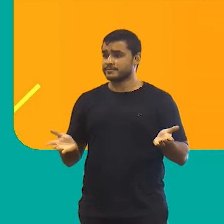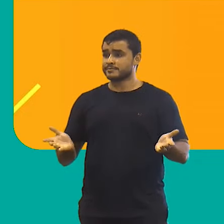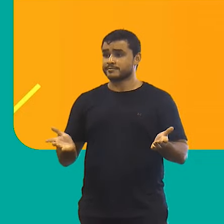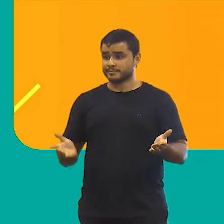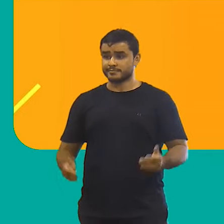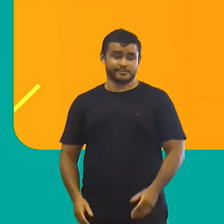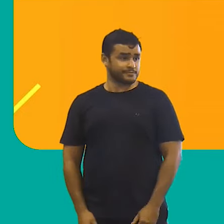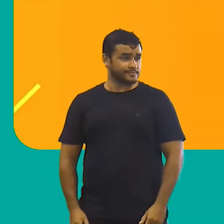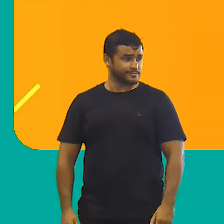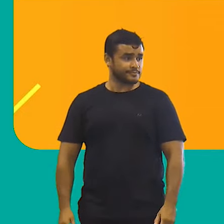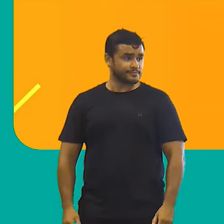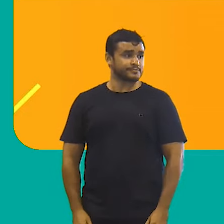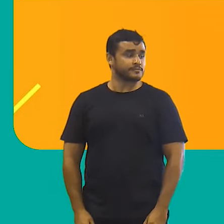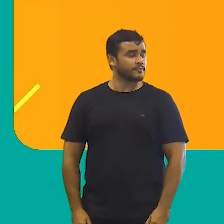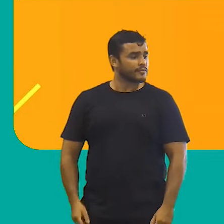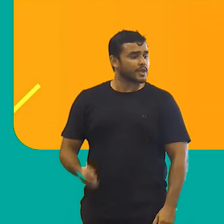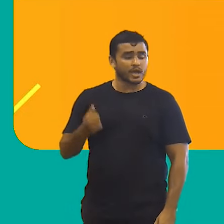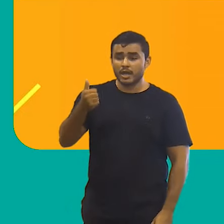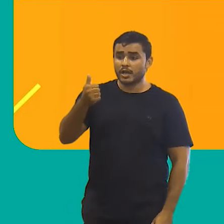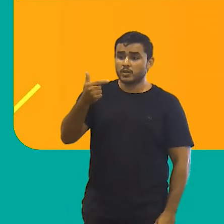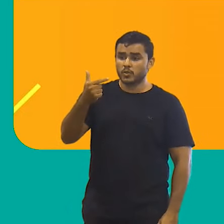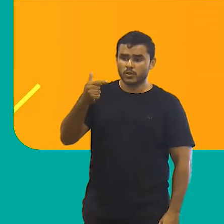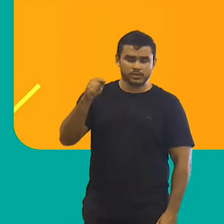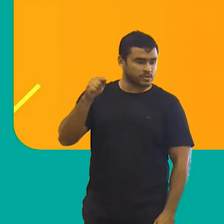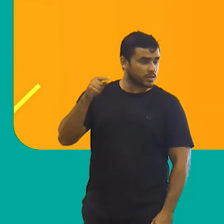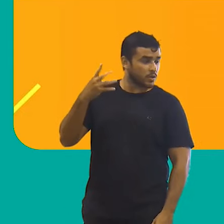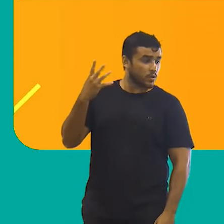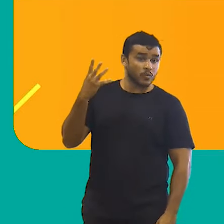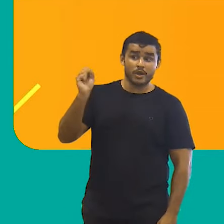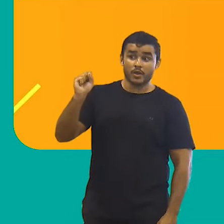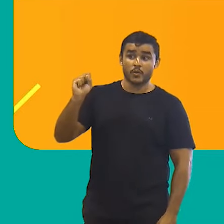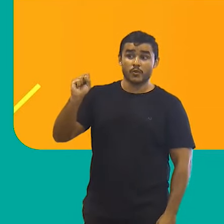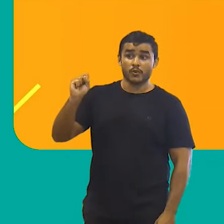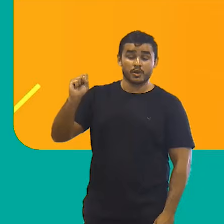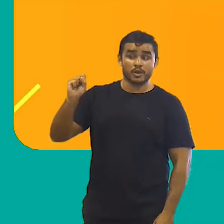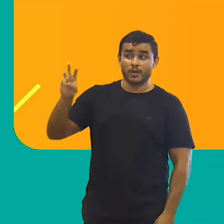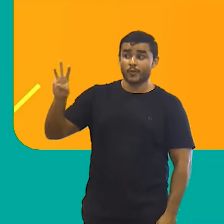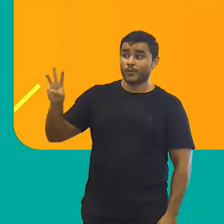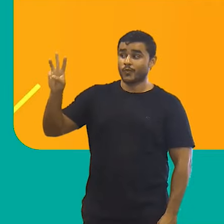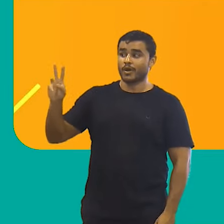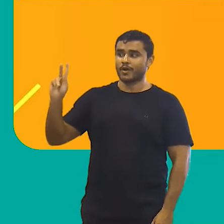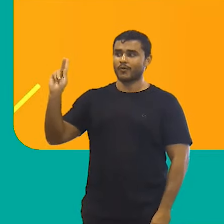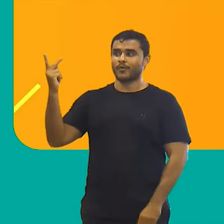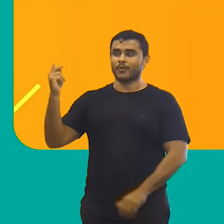O que ele queria aqui? Ele não queria watt hora. Ele queria o quê?